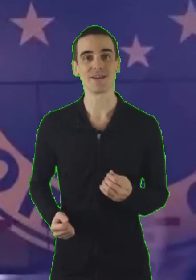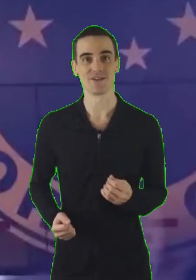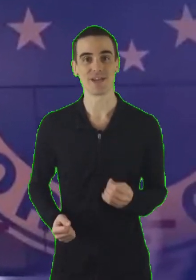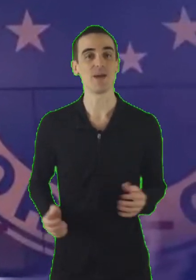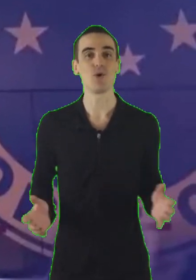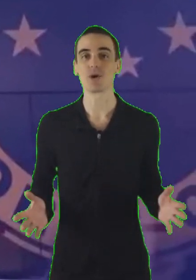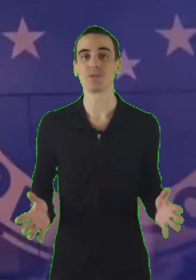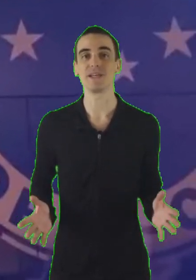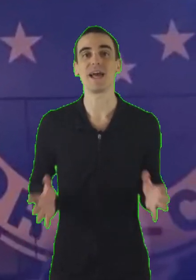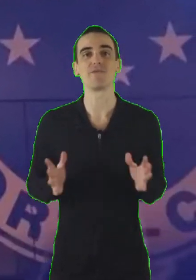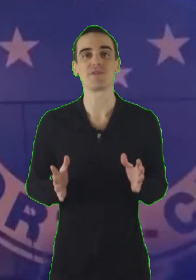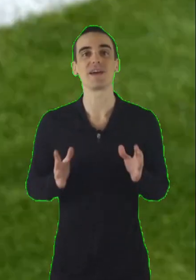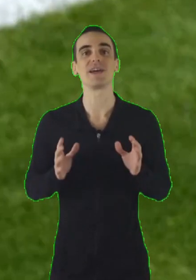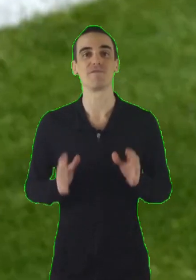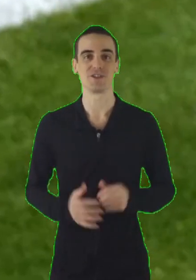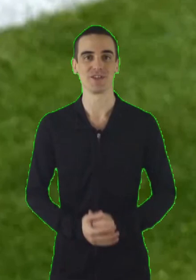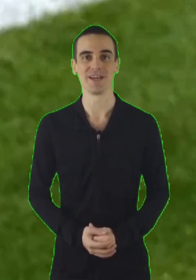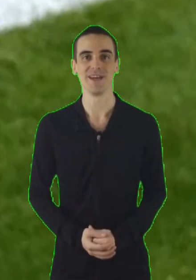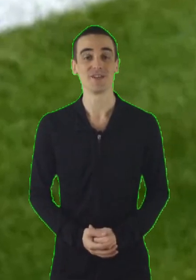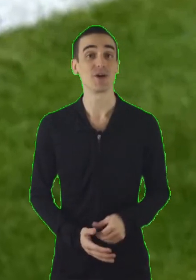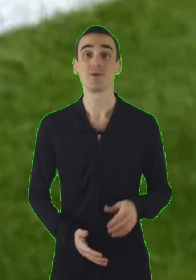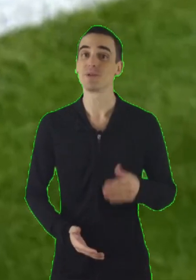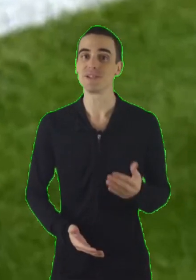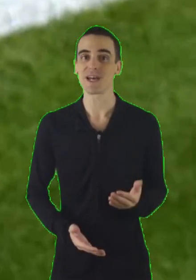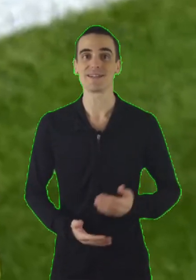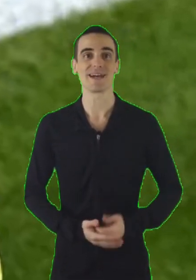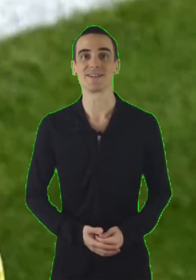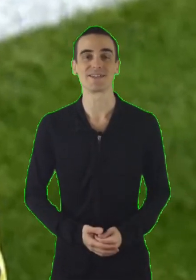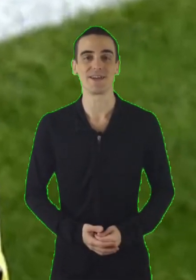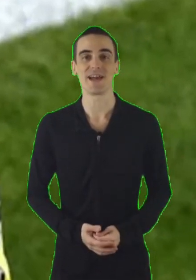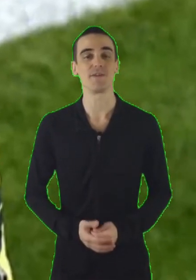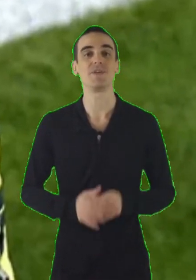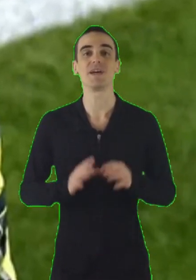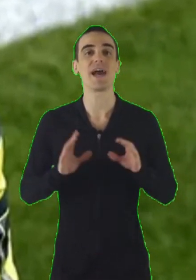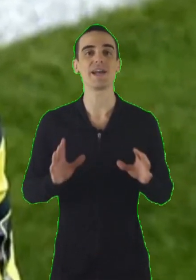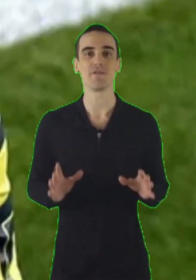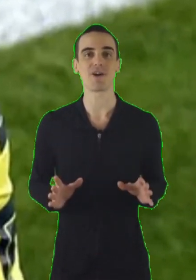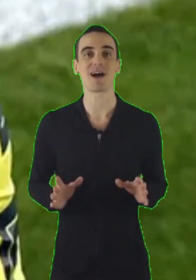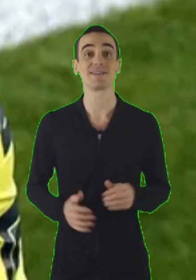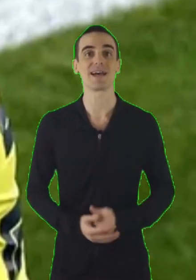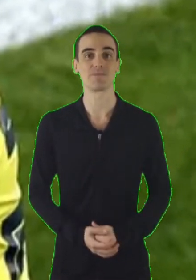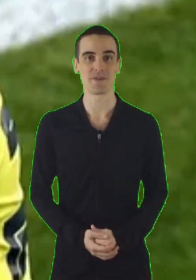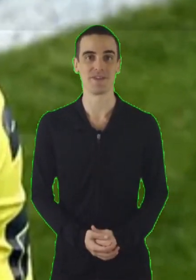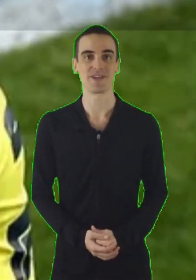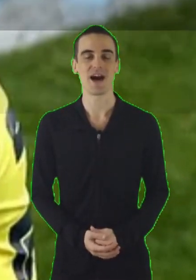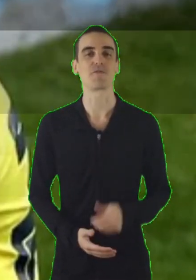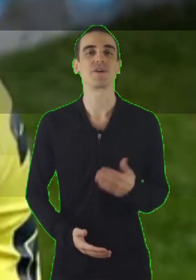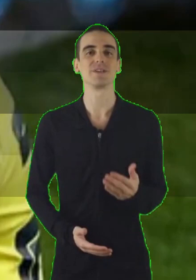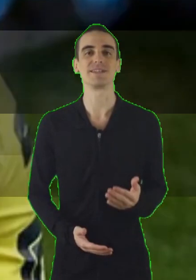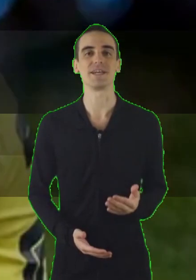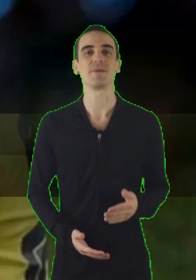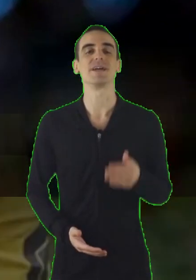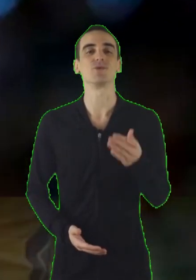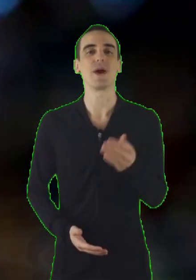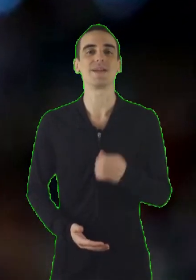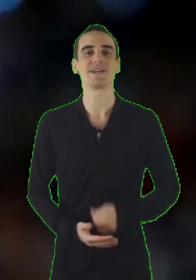Obrigado! Continuando, o Cruzeiro consultou a situação de Juan Quintero, meia do River Plate. Entretanto, com